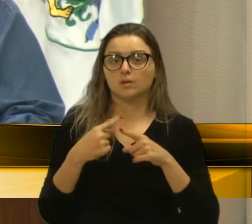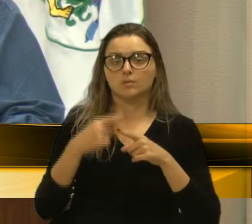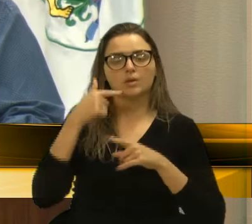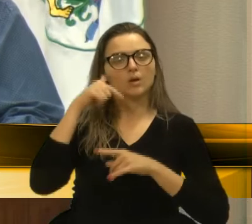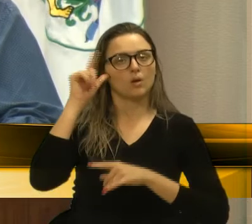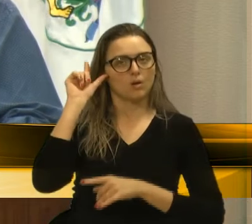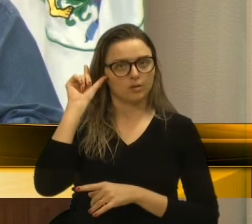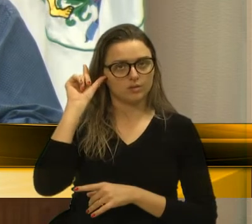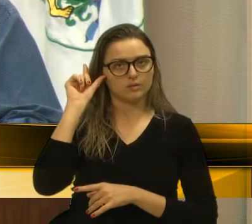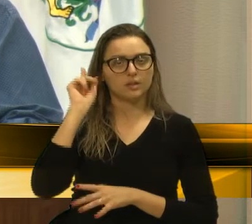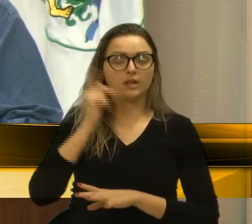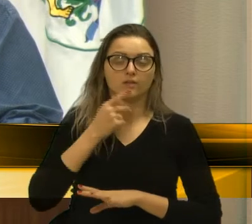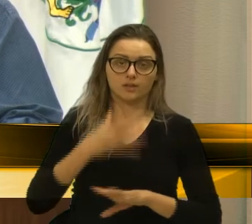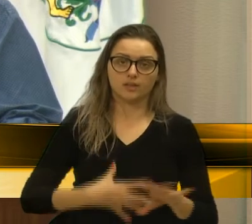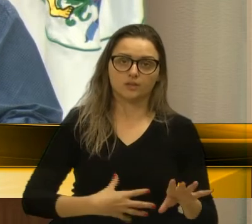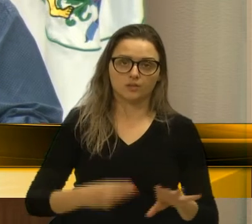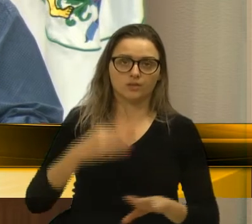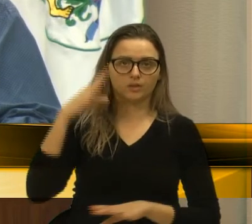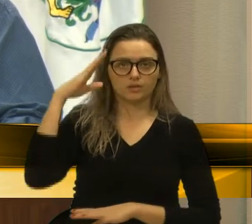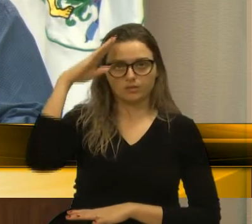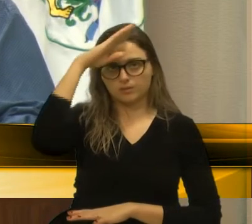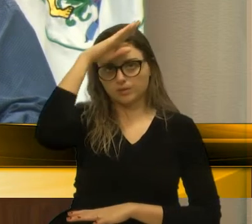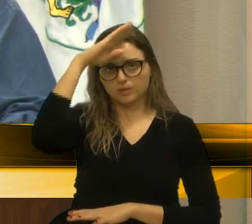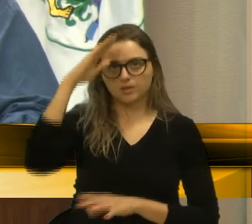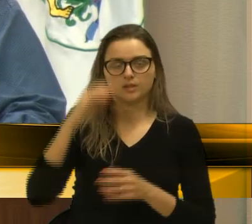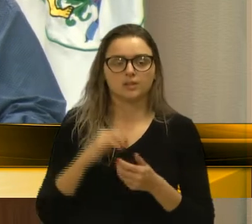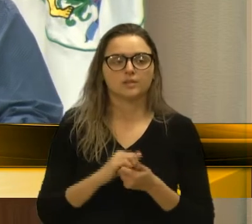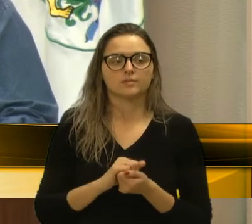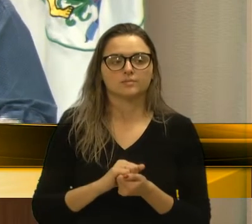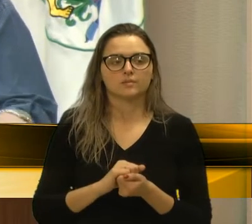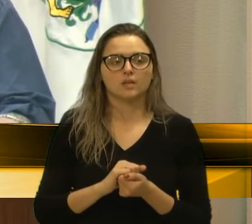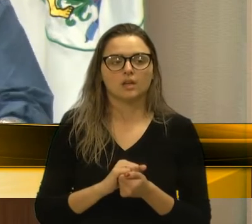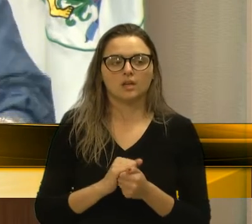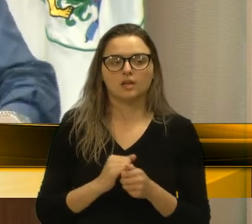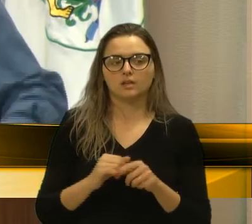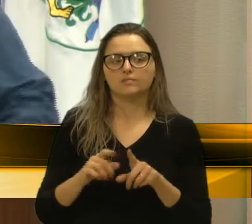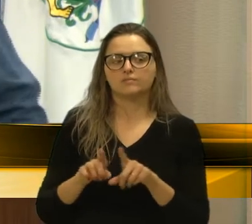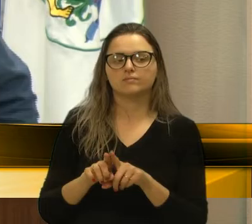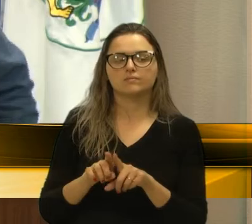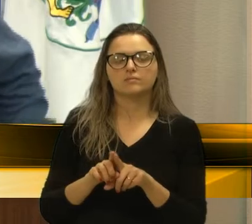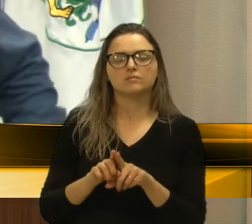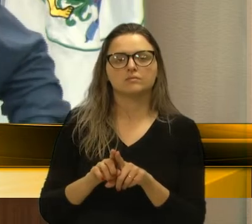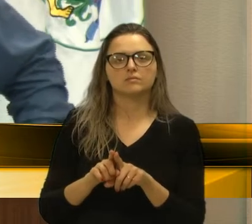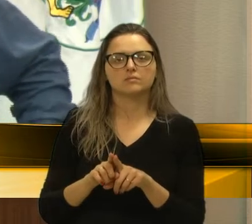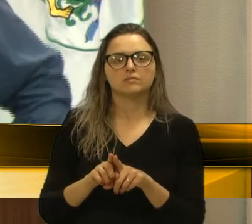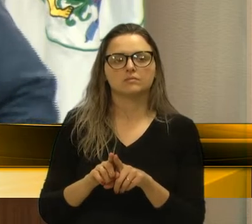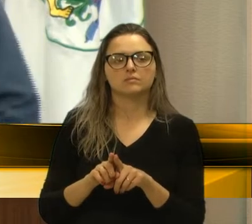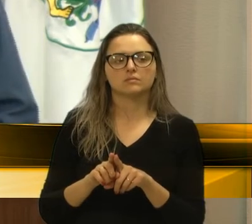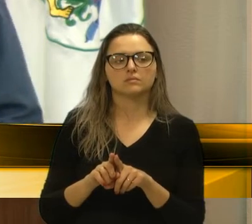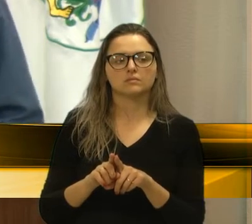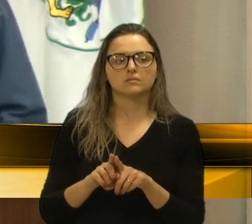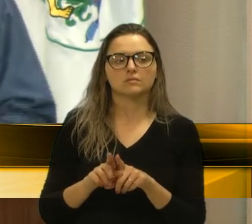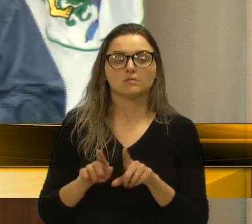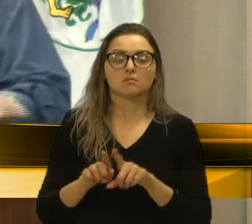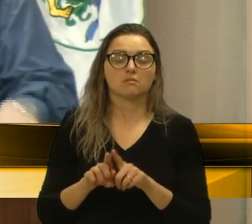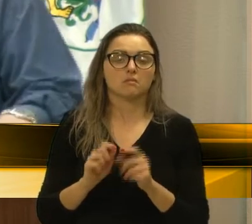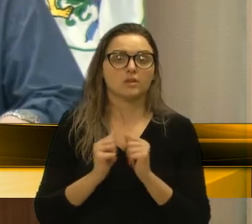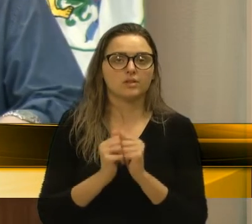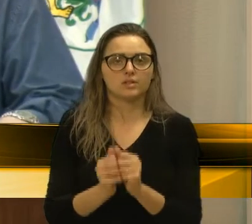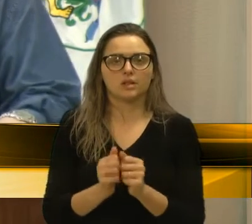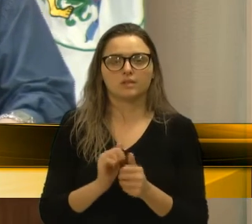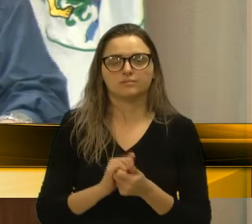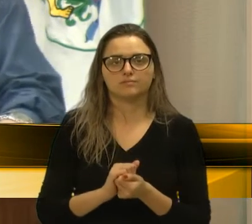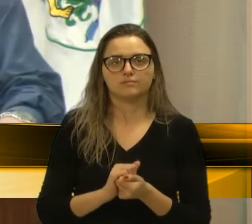mesmo, em manifestações na Câmara dos Deputados, seu irmão, o que anda com uma pistola, né,